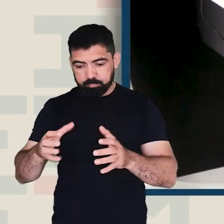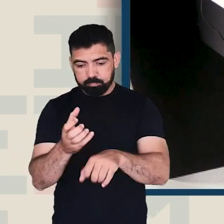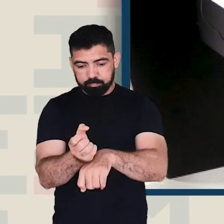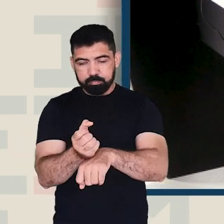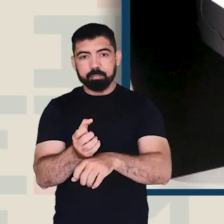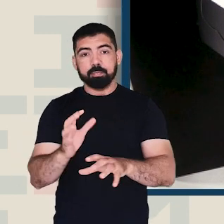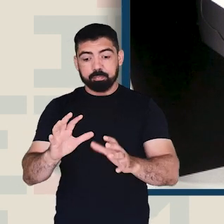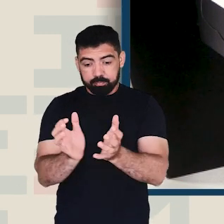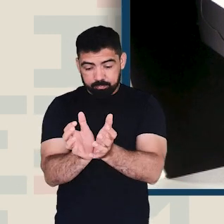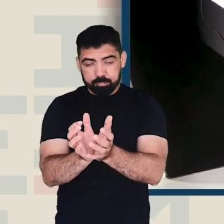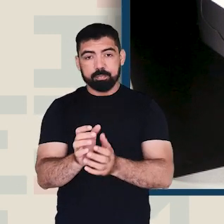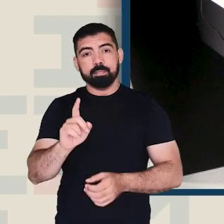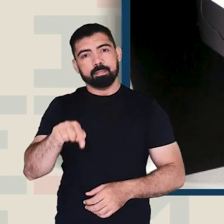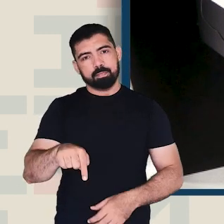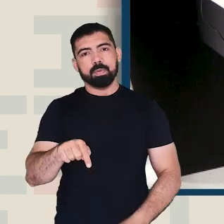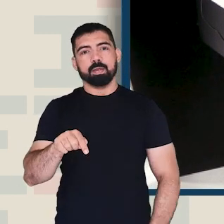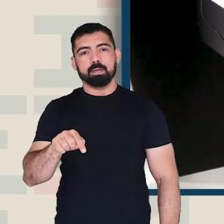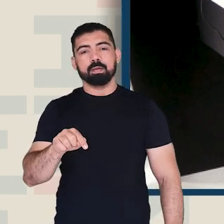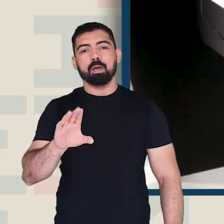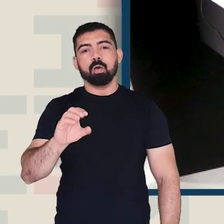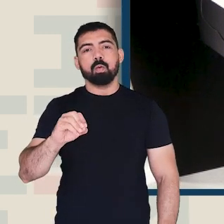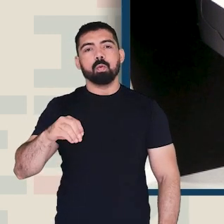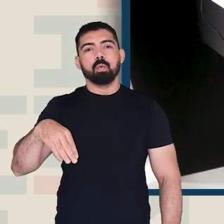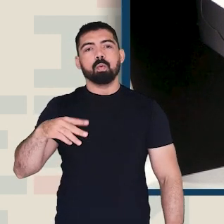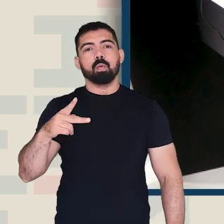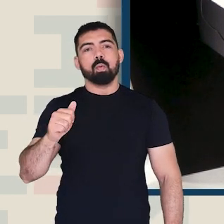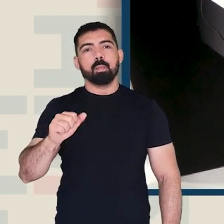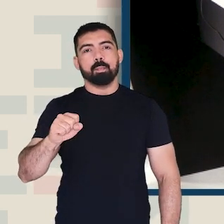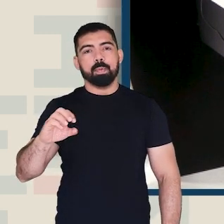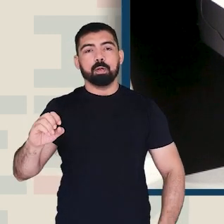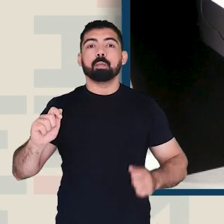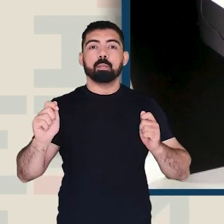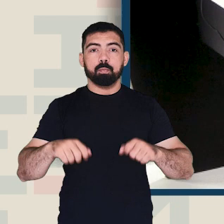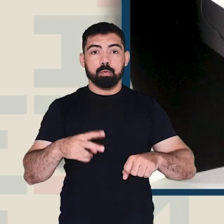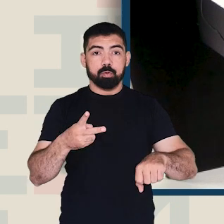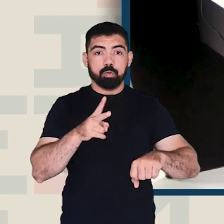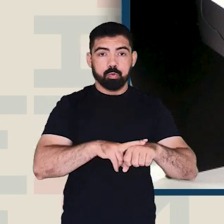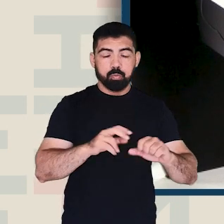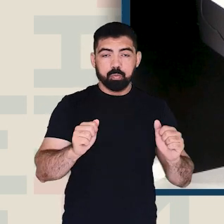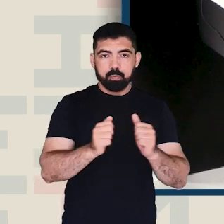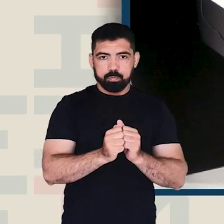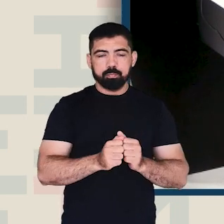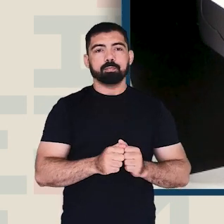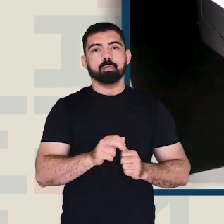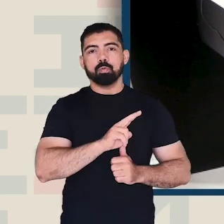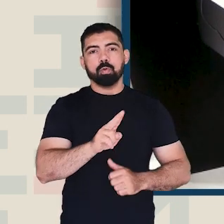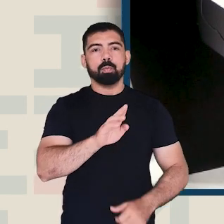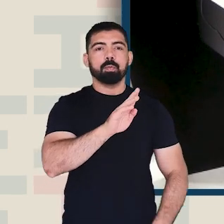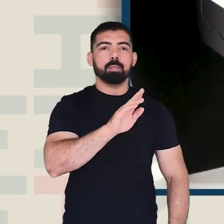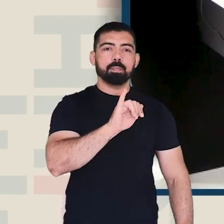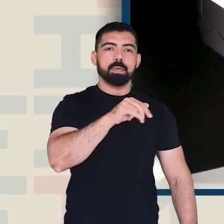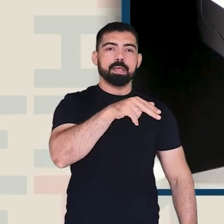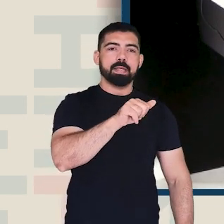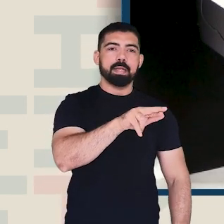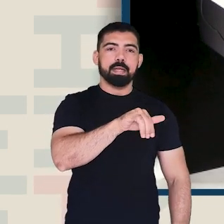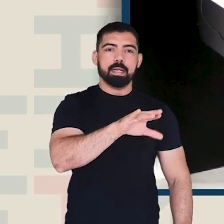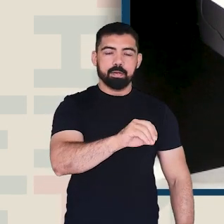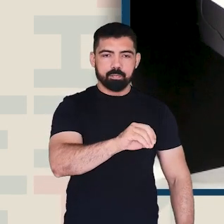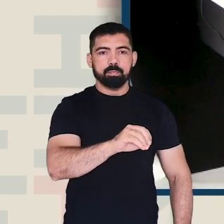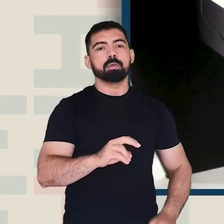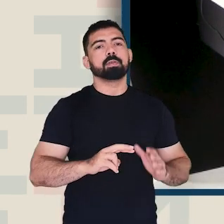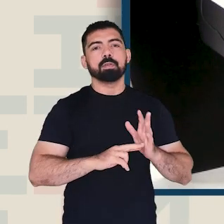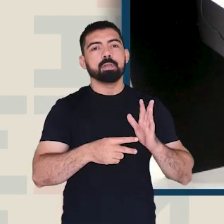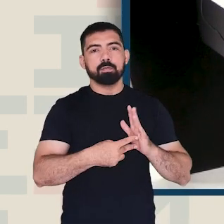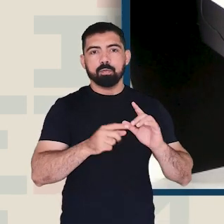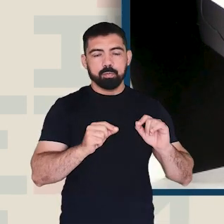compassos eles podem primariamente ser juntos de 2 em 2, que a gente chama de compasso binário. Compasso binário nada mais é do que um